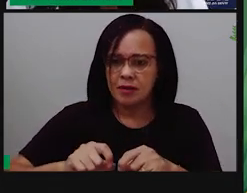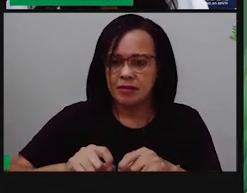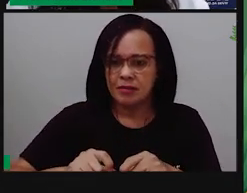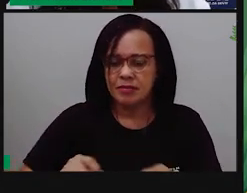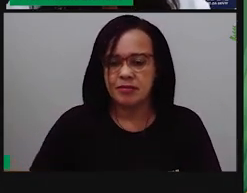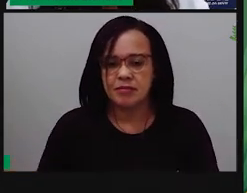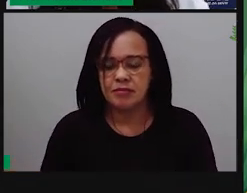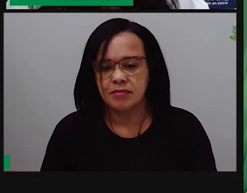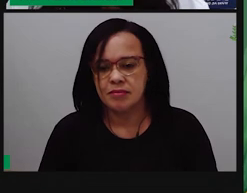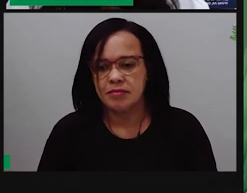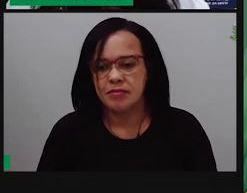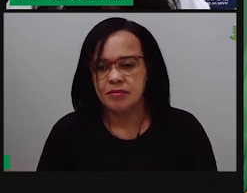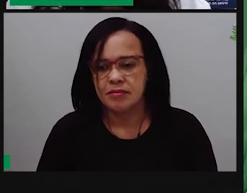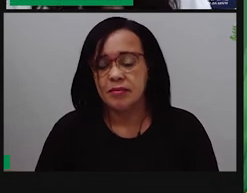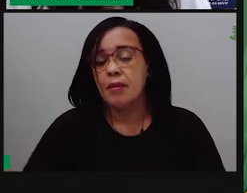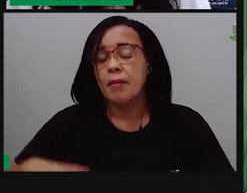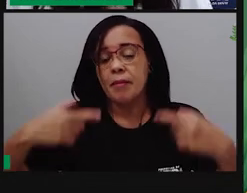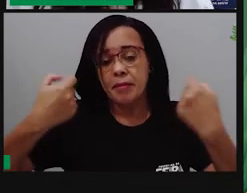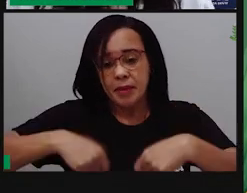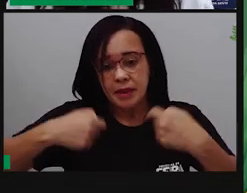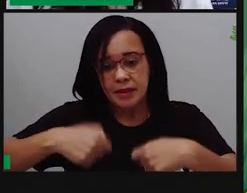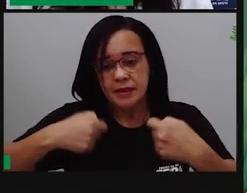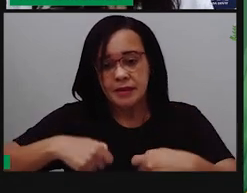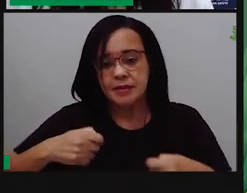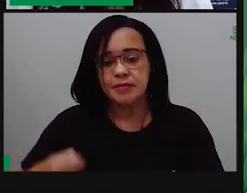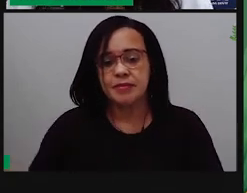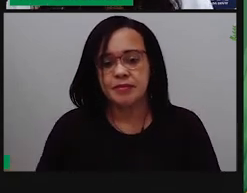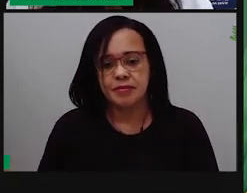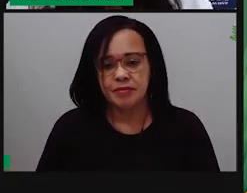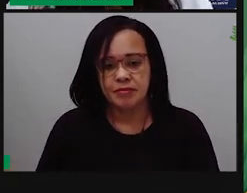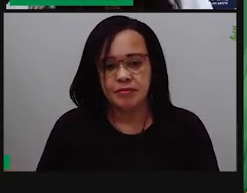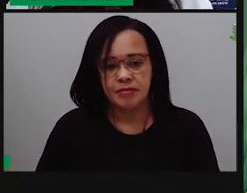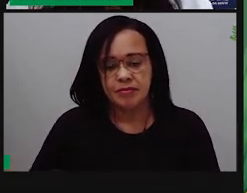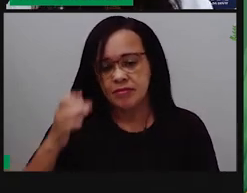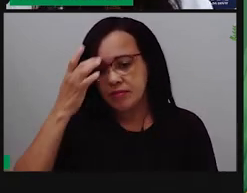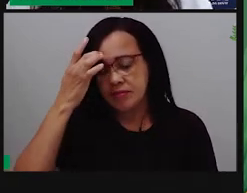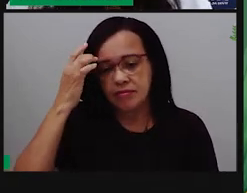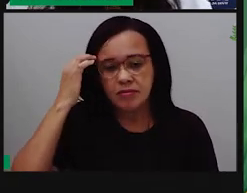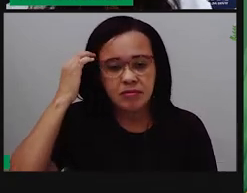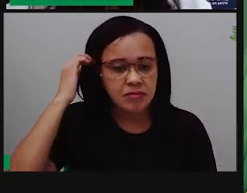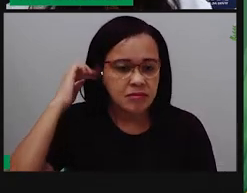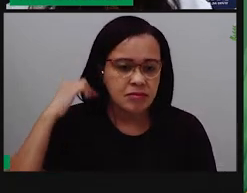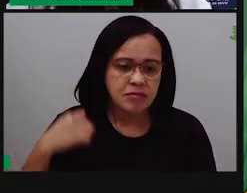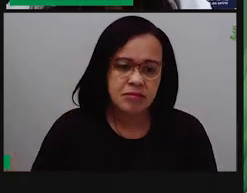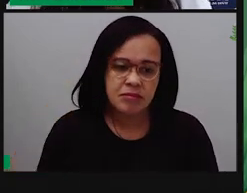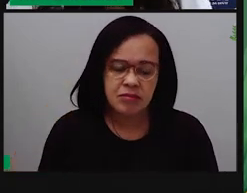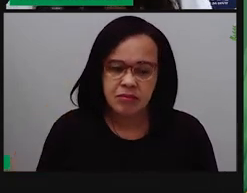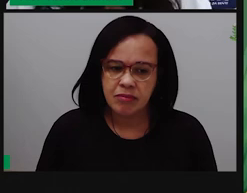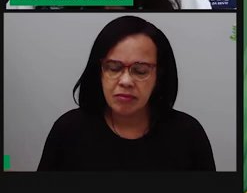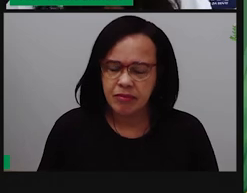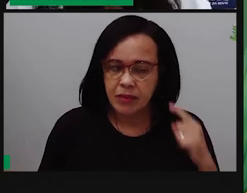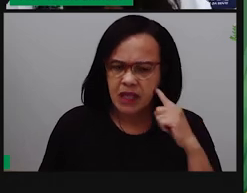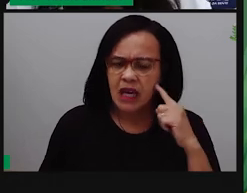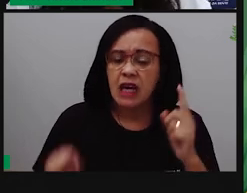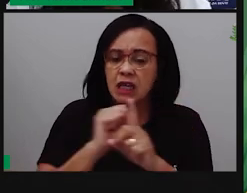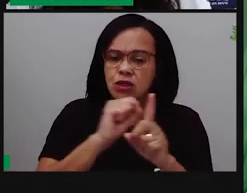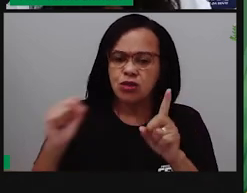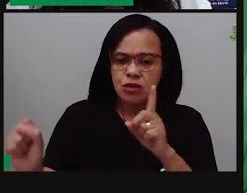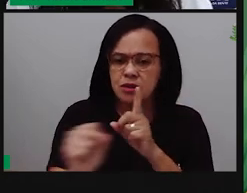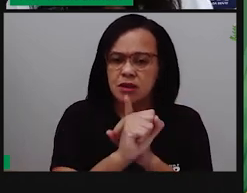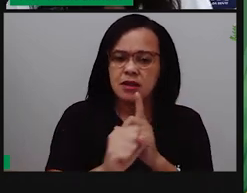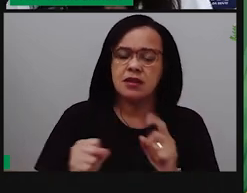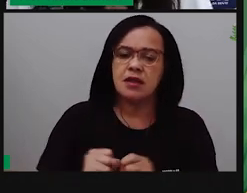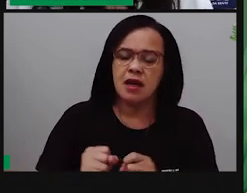diversidade do ambiente e da nossa sociedade, do nosso